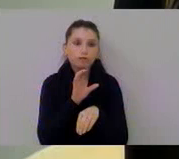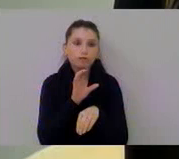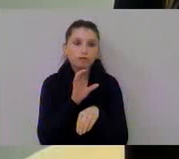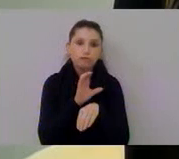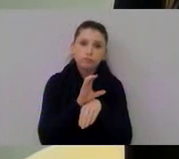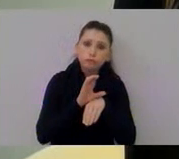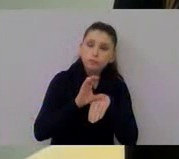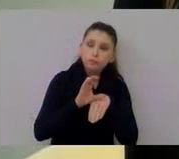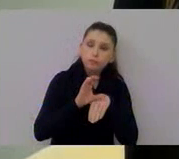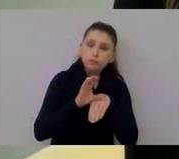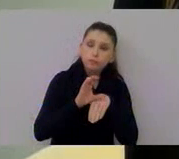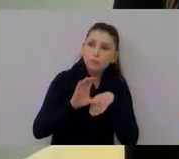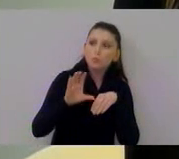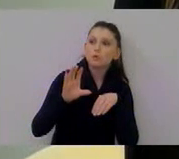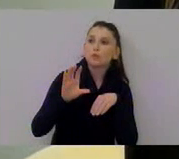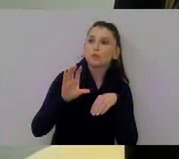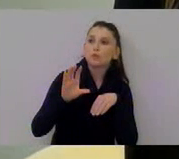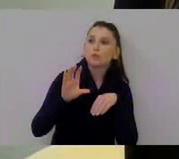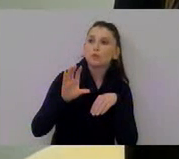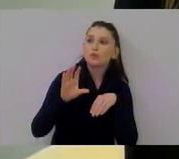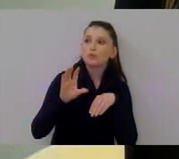forte dessa,